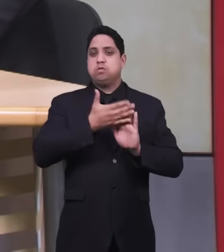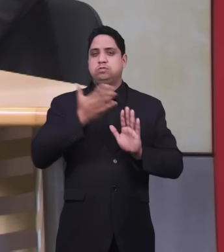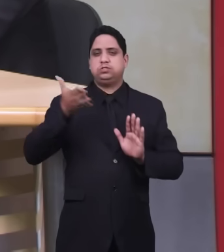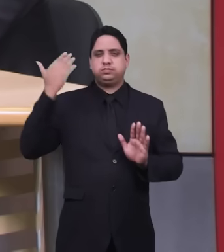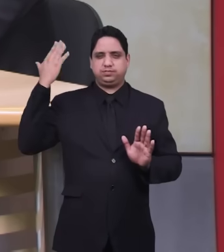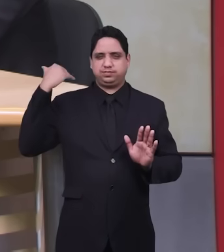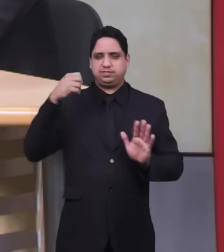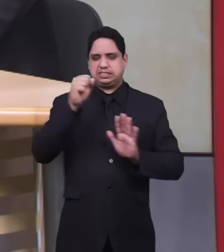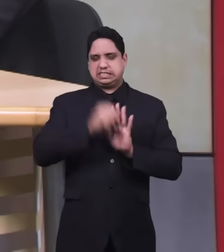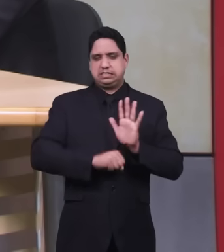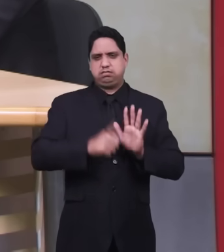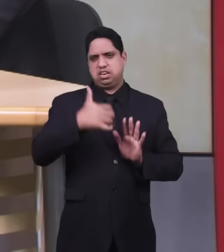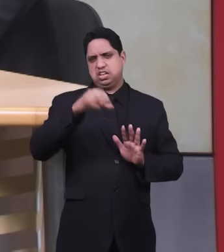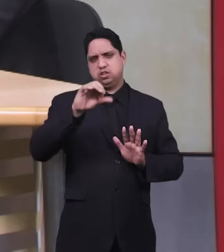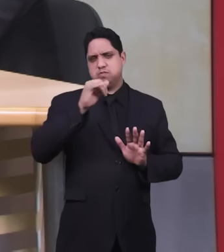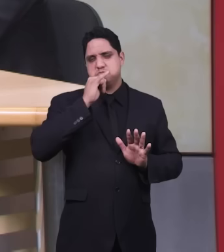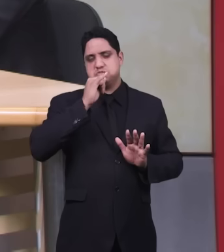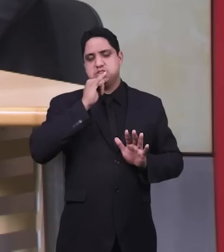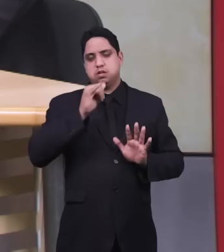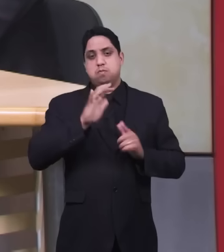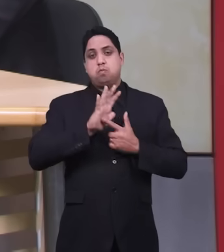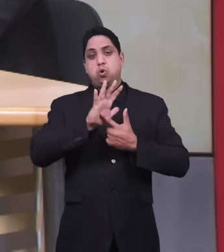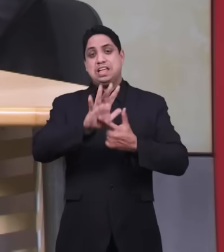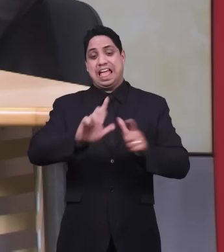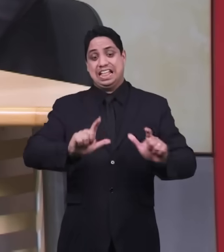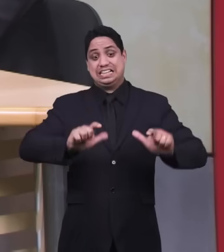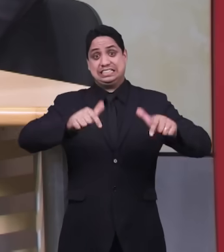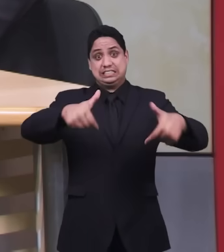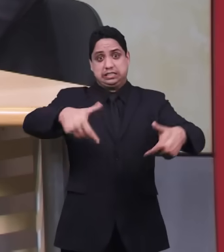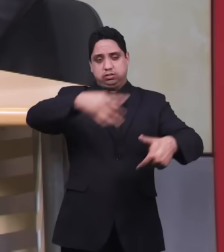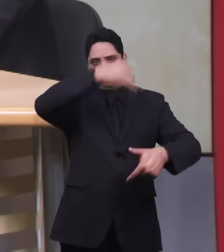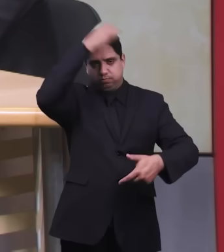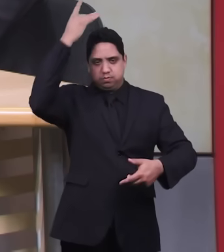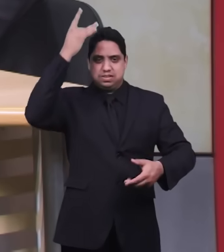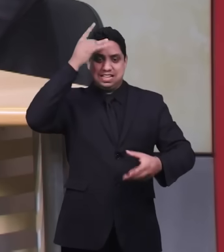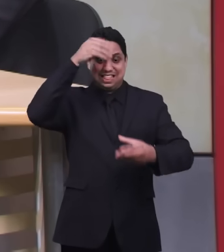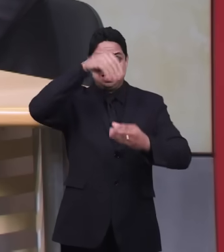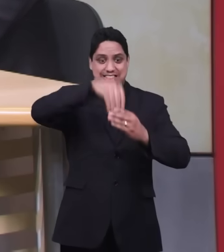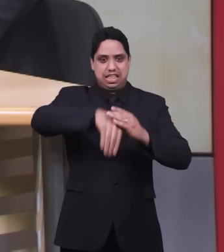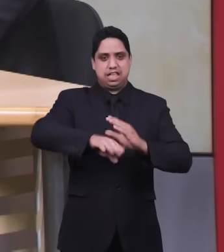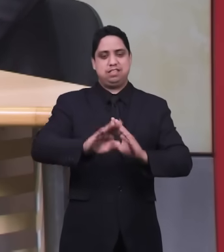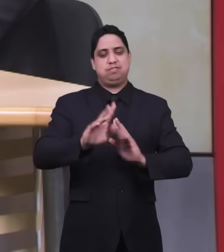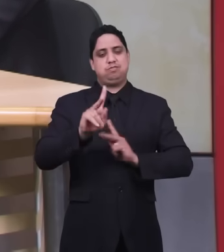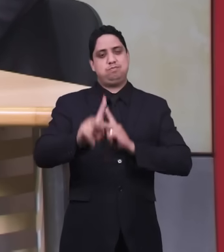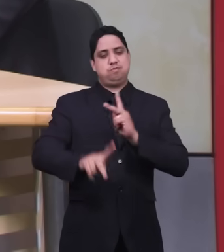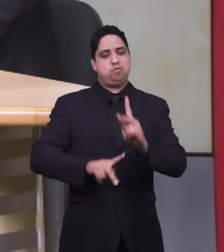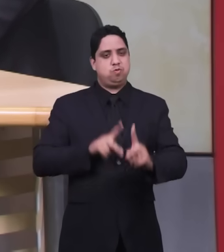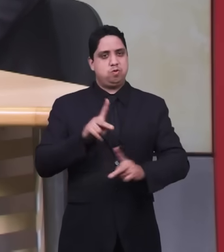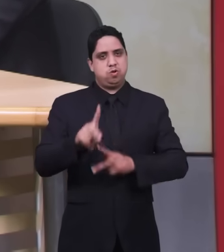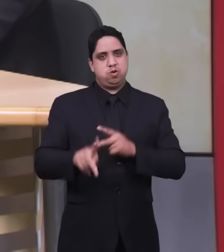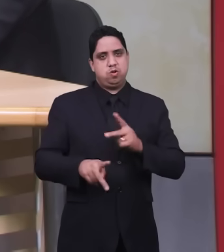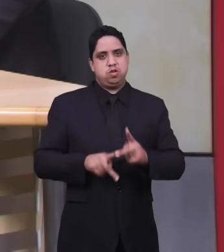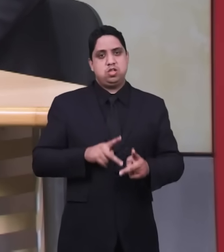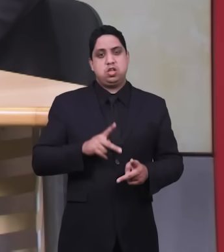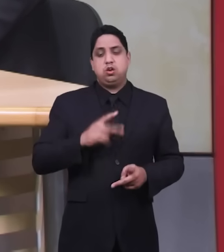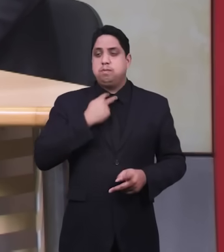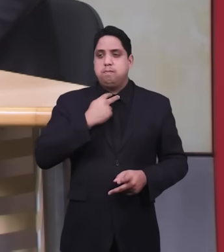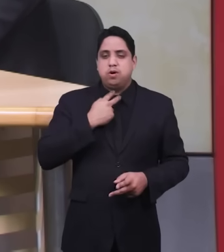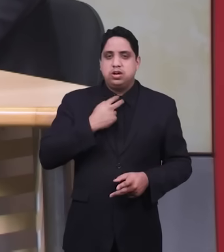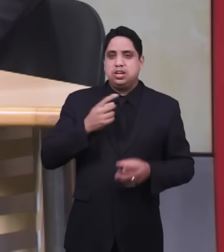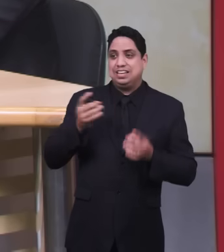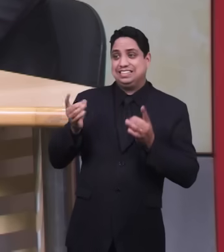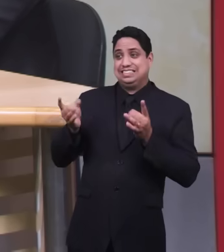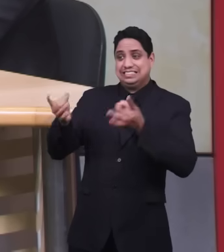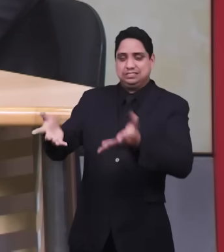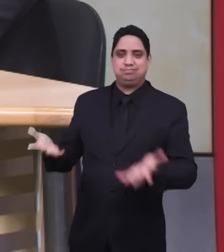falam maravilhosamente a respeito do Espírito Santo, da ação dele na igreja. Então, não tem como ser dispensado o batismo com o Espírito Santo,